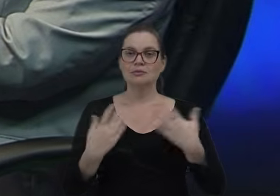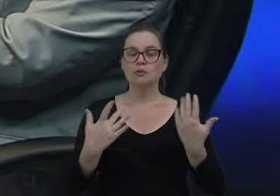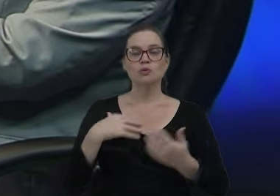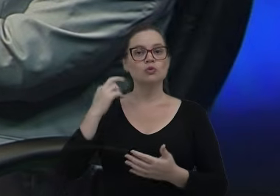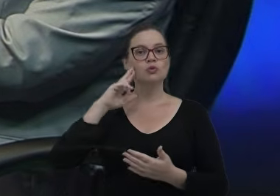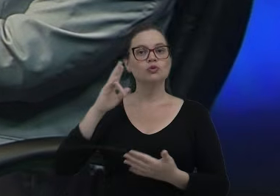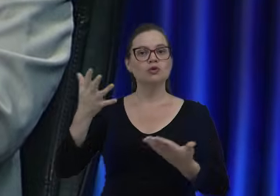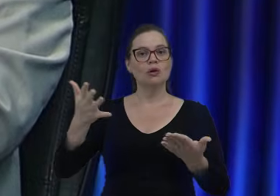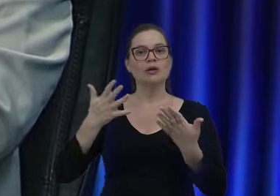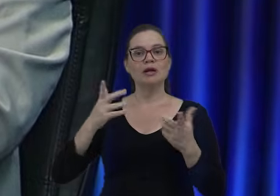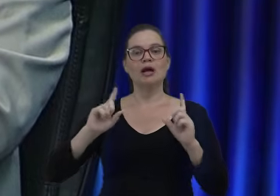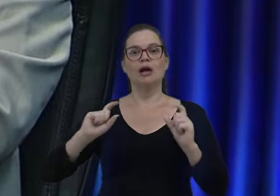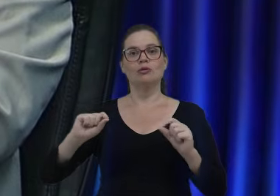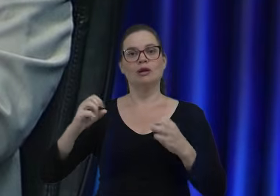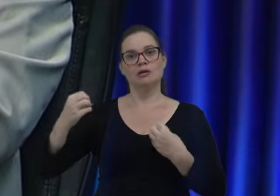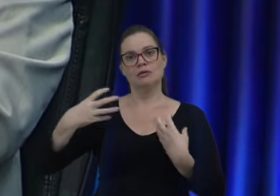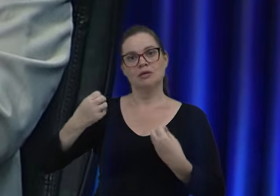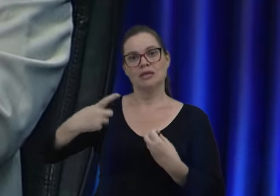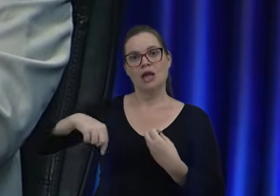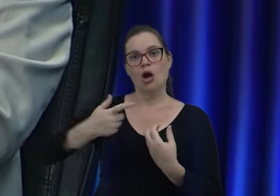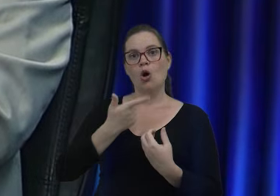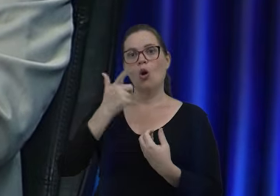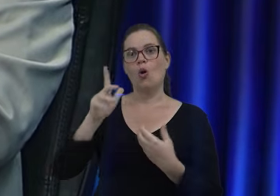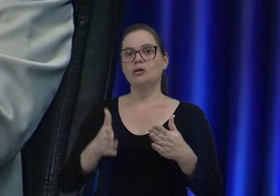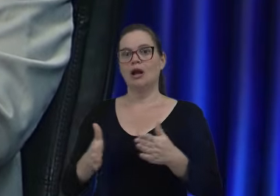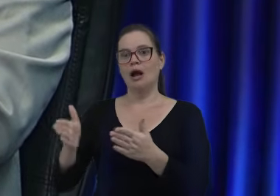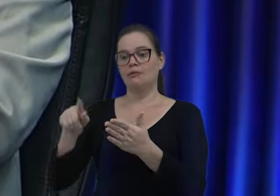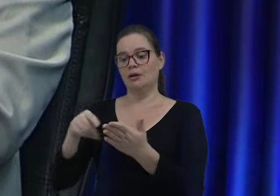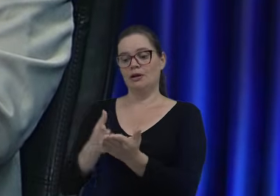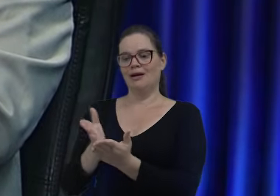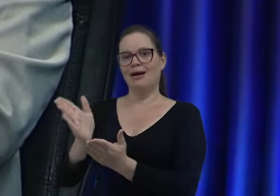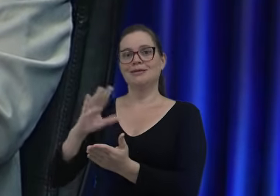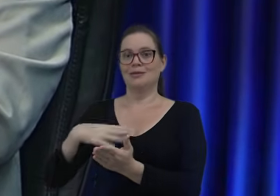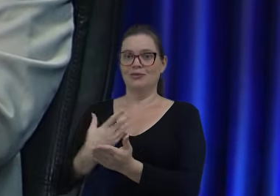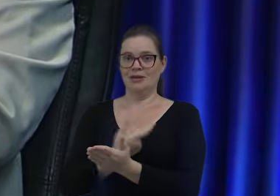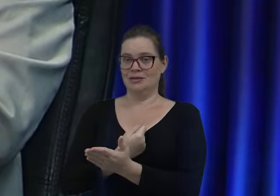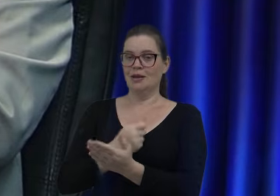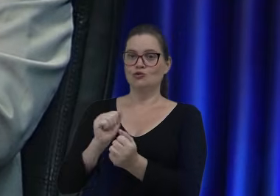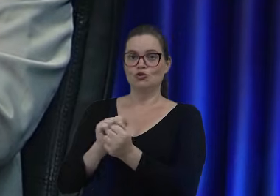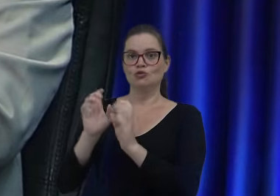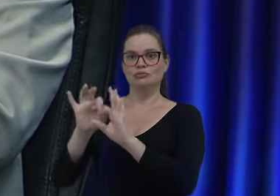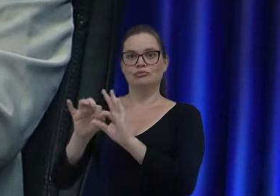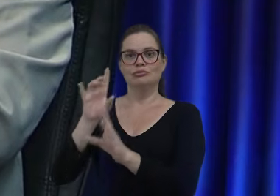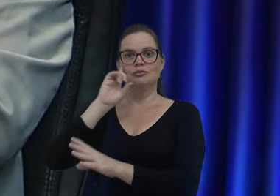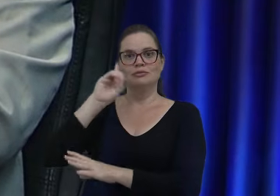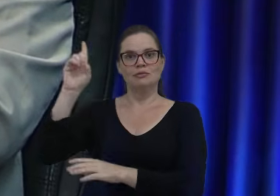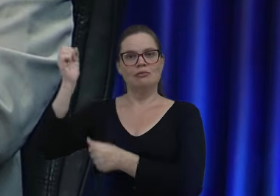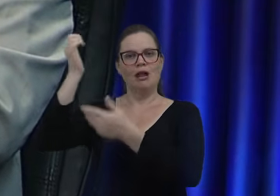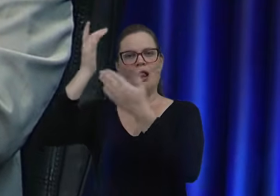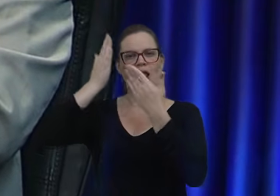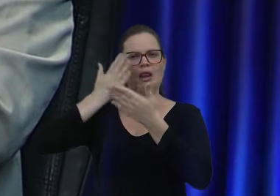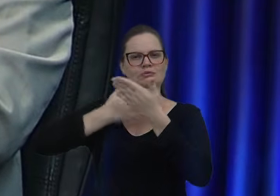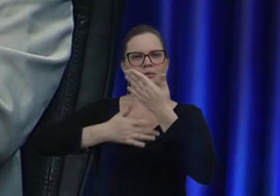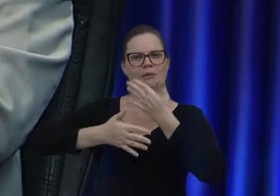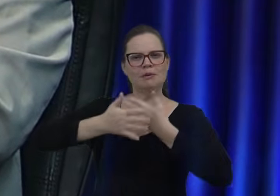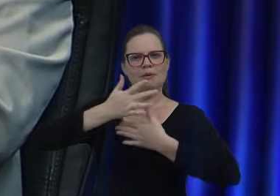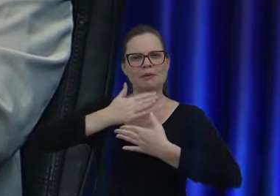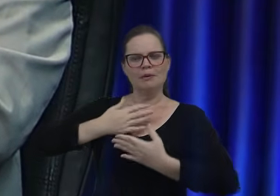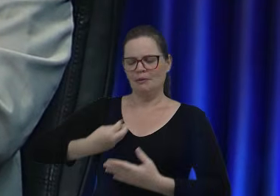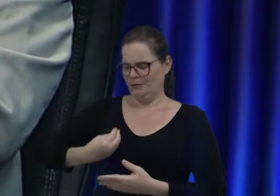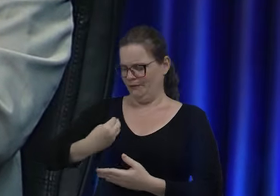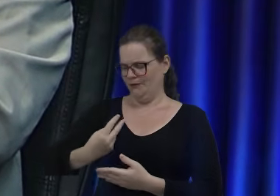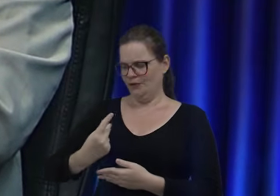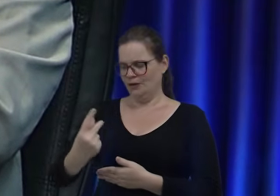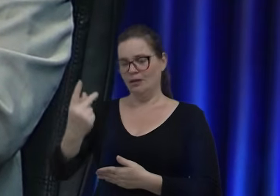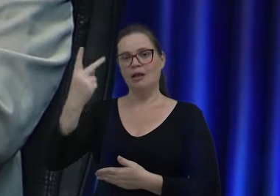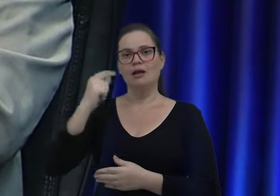num outro caminho. É o caminho da salvação, da vida, né, abundante, transbordante. Então,